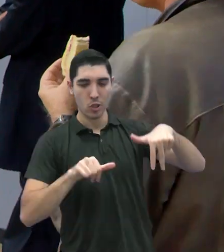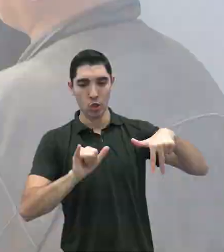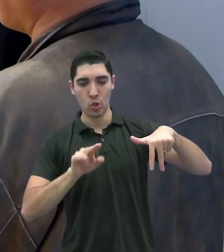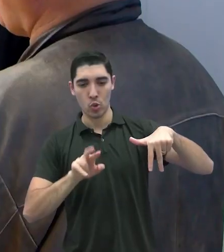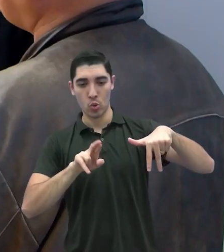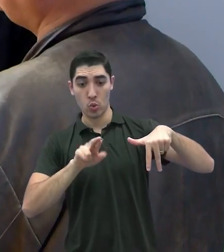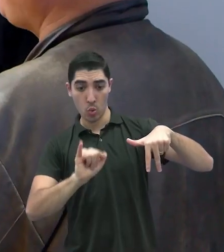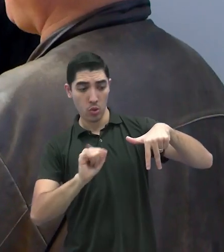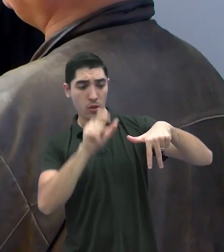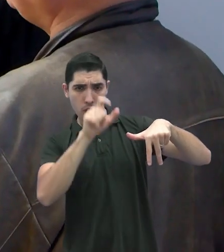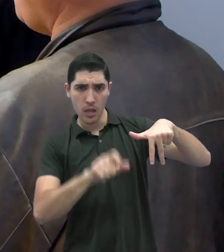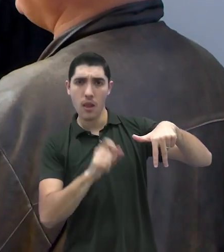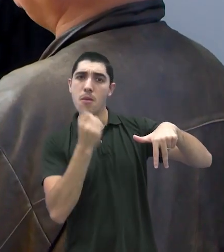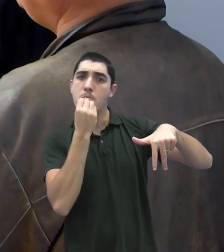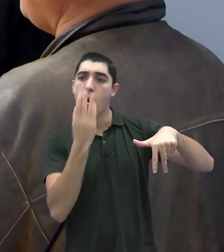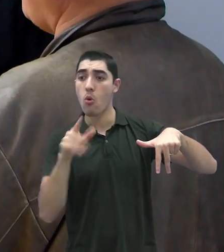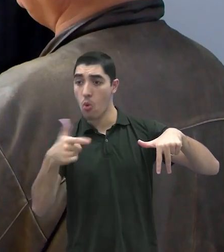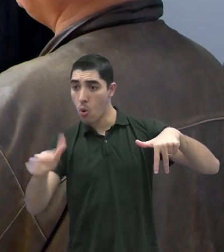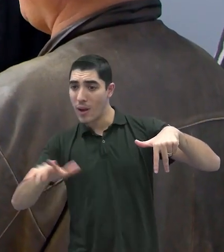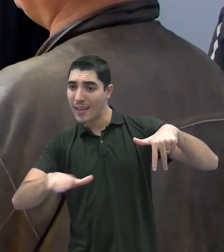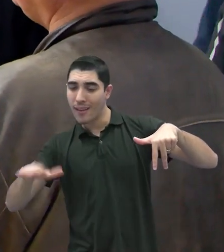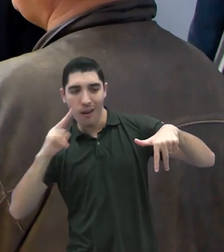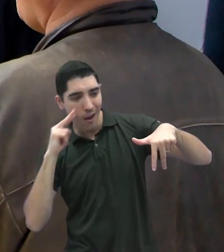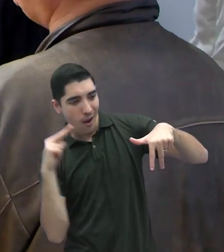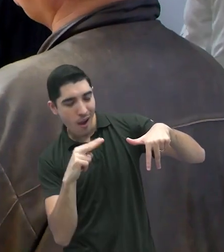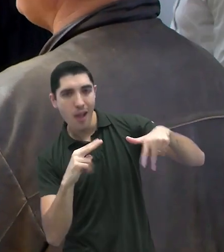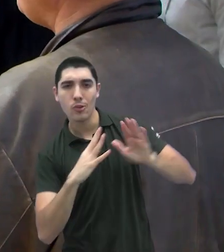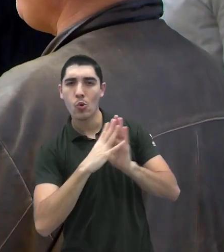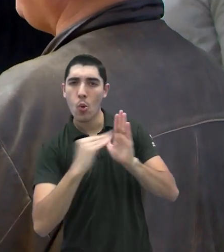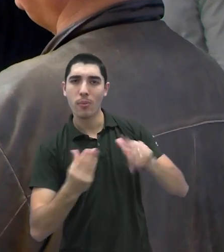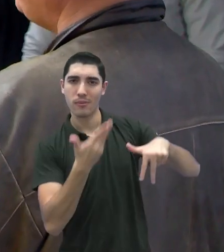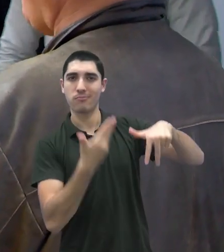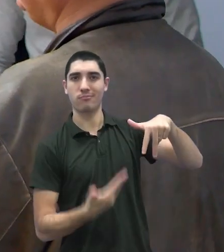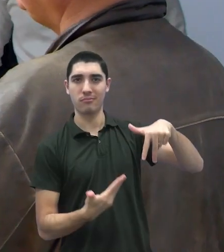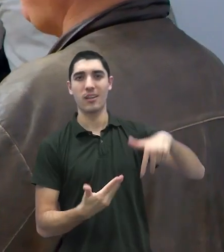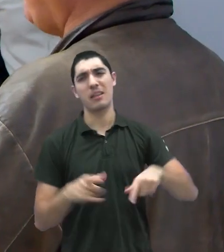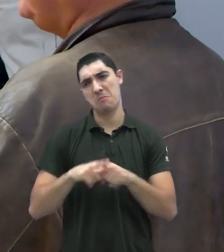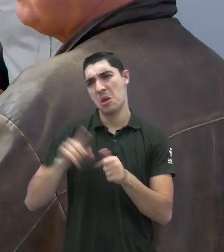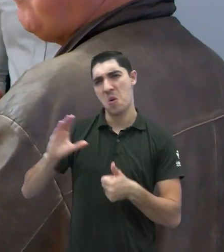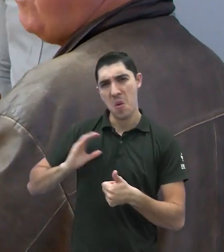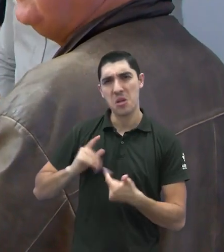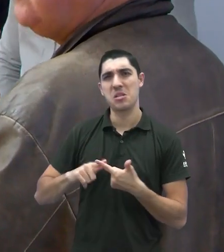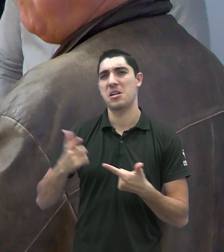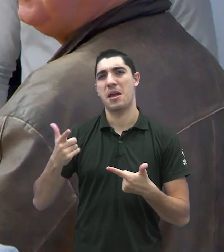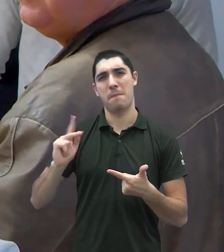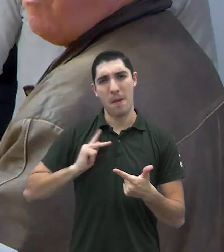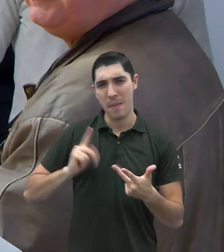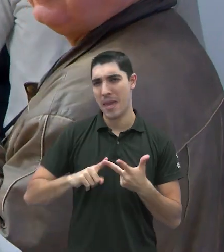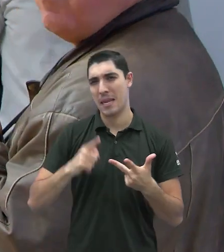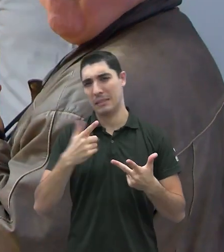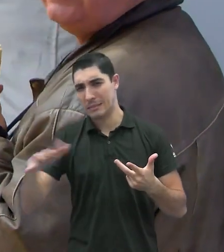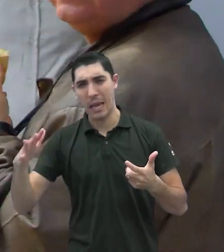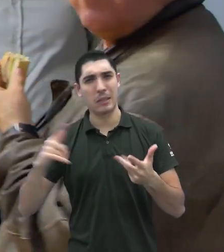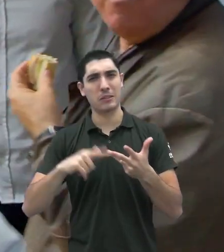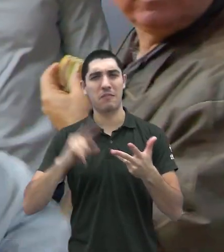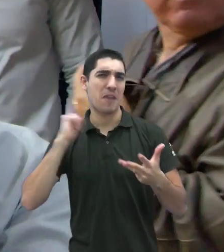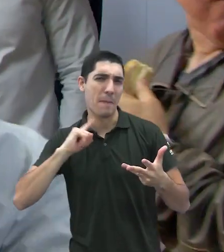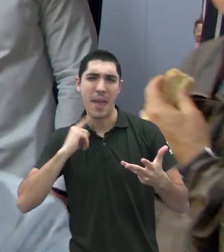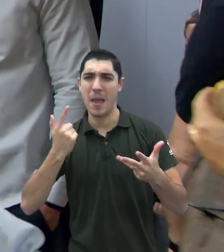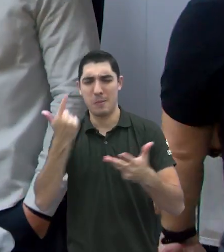Alberto, uma pessoa que só traz bons valores para a nossa criançada. Isso reflete sendo admirado por corintiano, palmeirense,